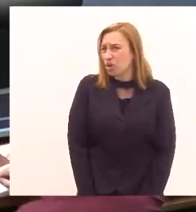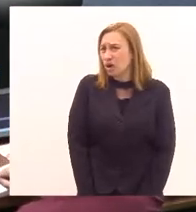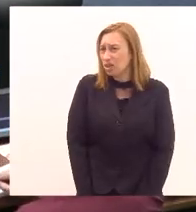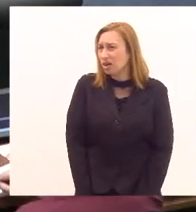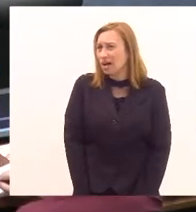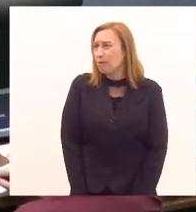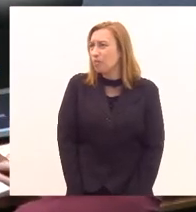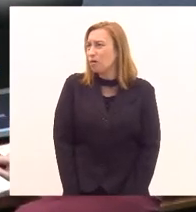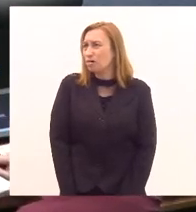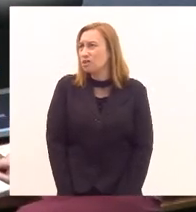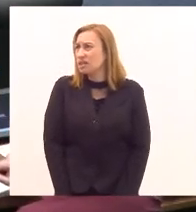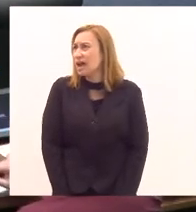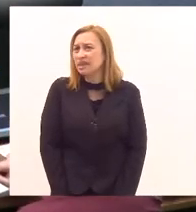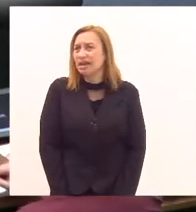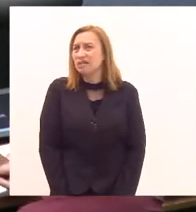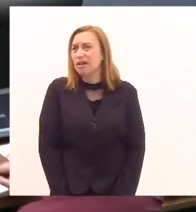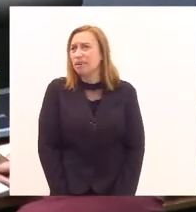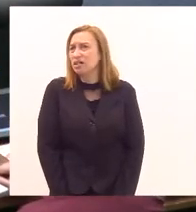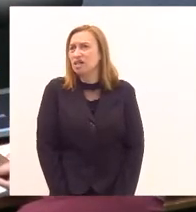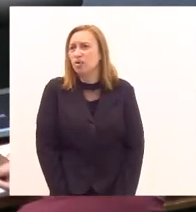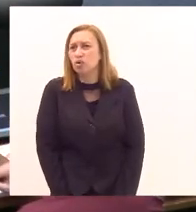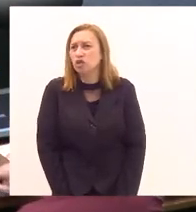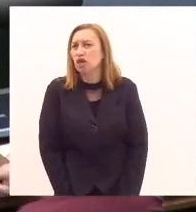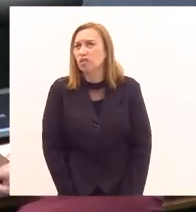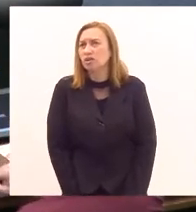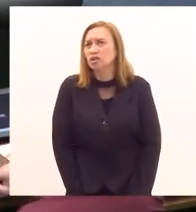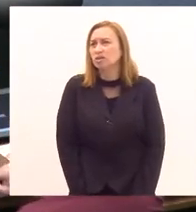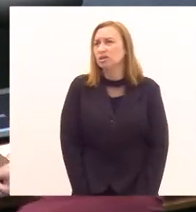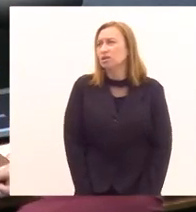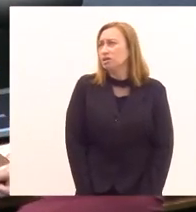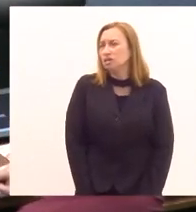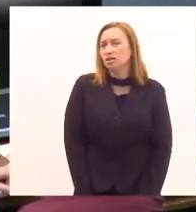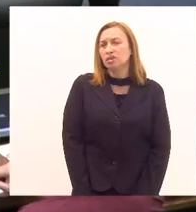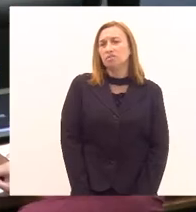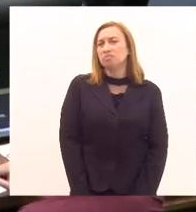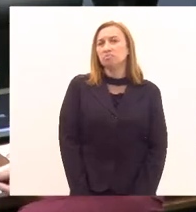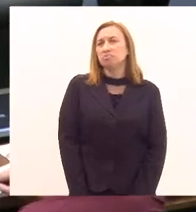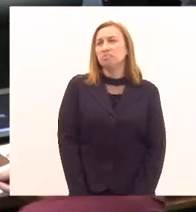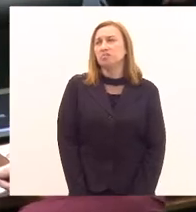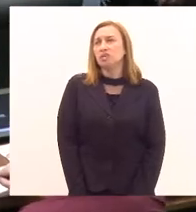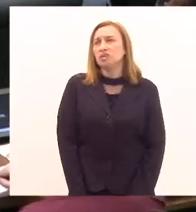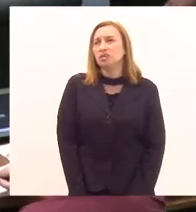Vamos começar. Podem tomar os seus lugares.